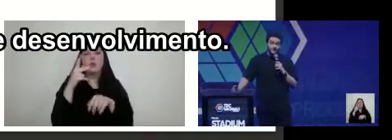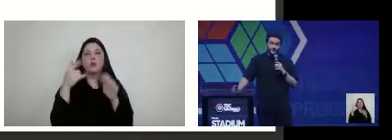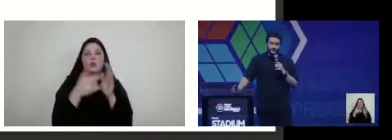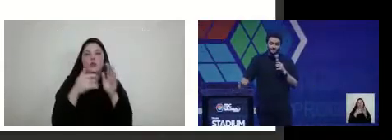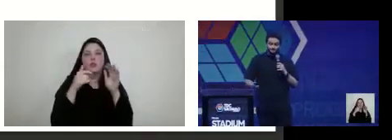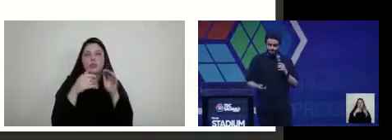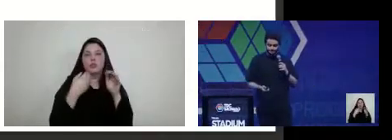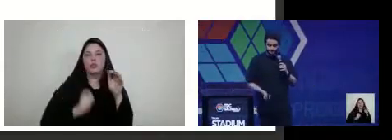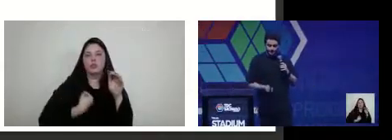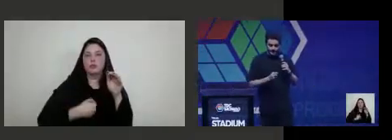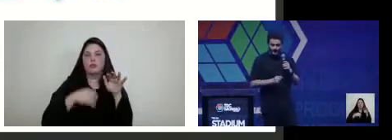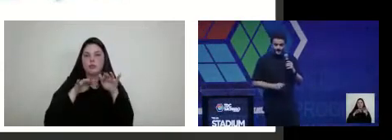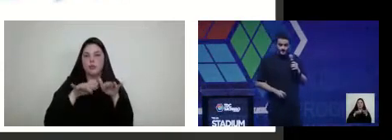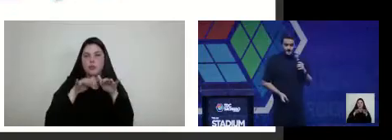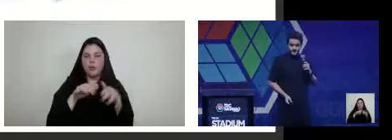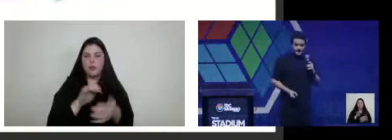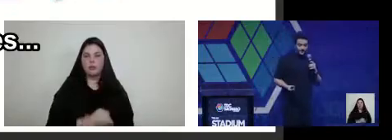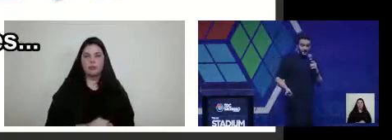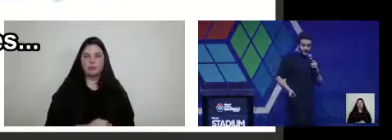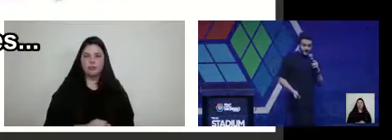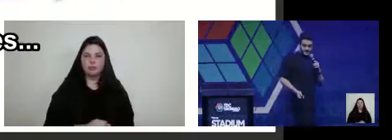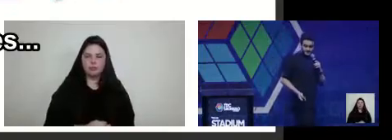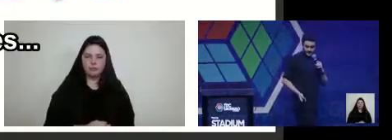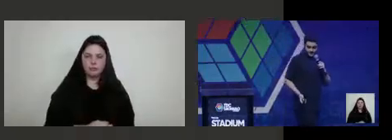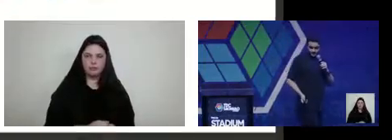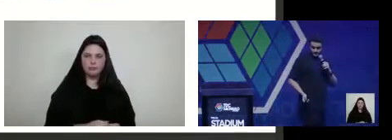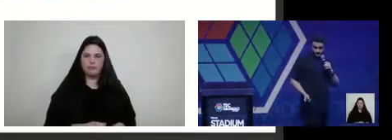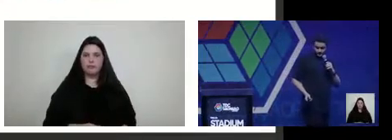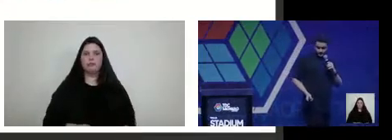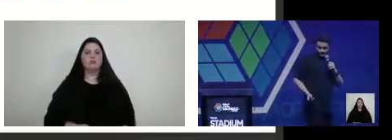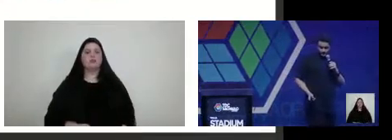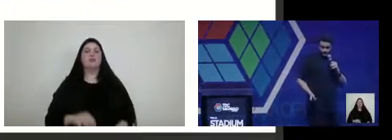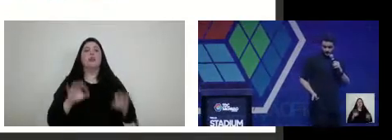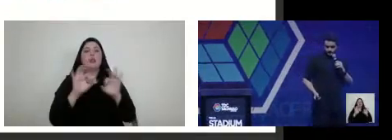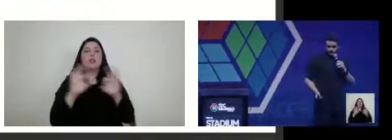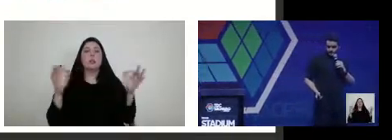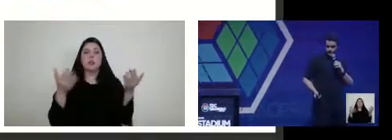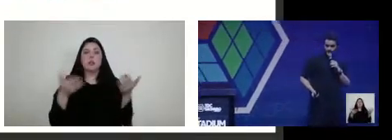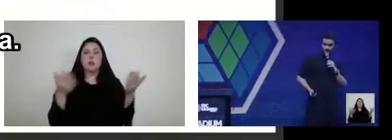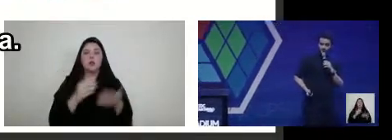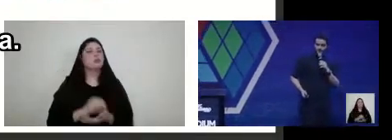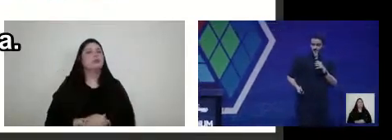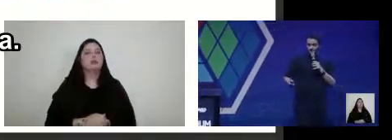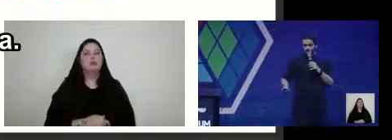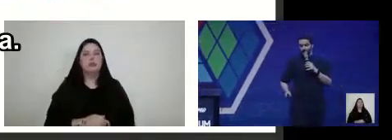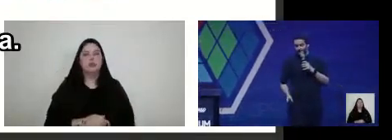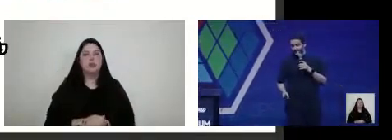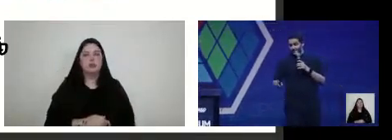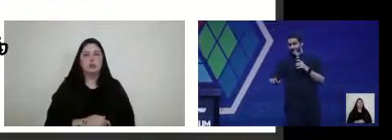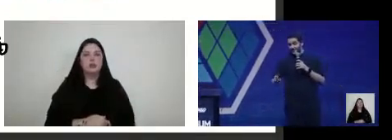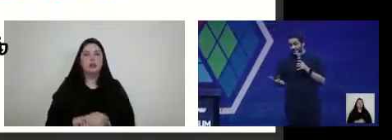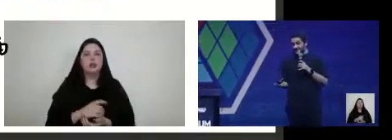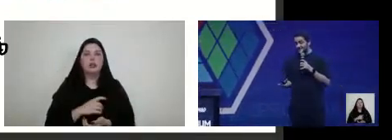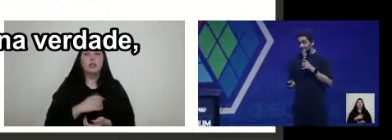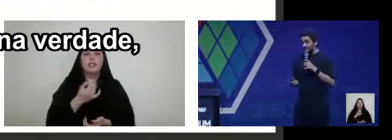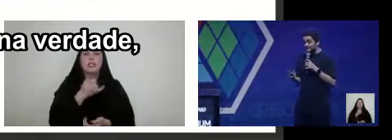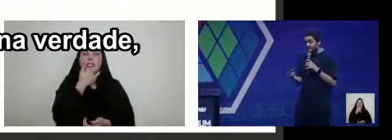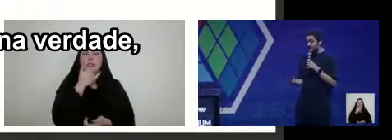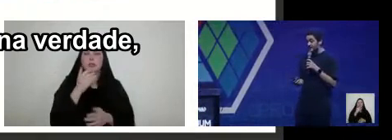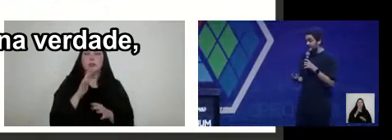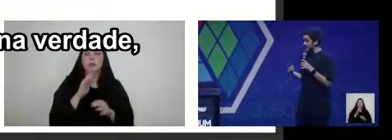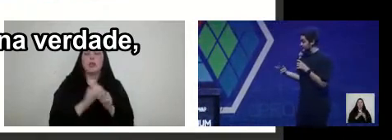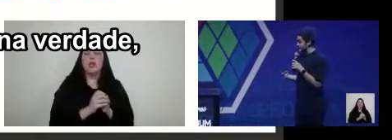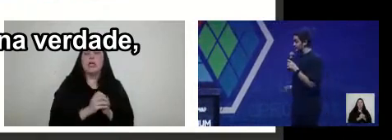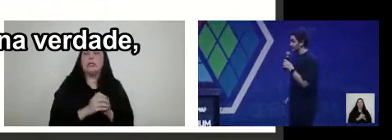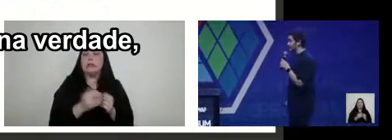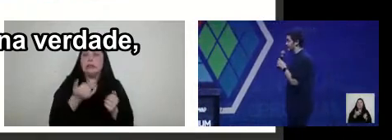de desenvolvimento. E aí, de forma bem simples... Eita, tem dois. Maravilha. De forma bem simples, você